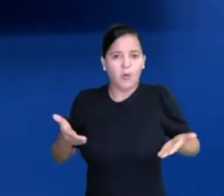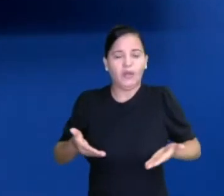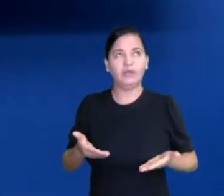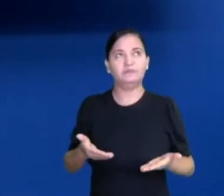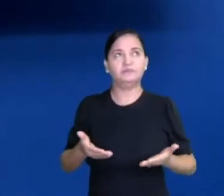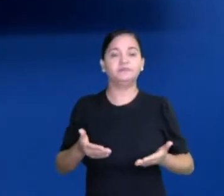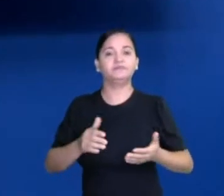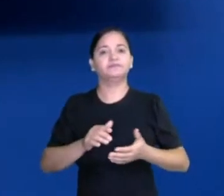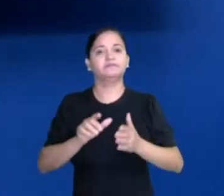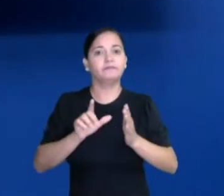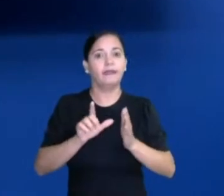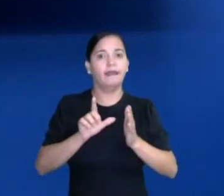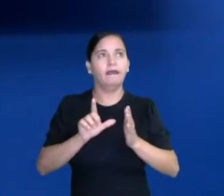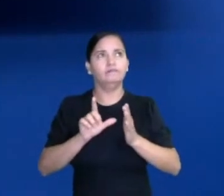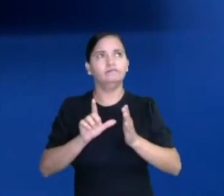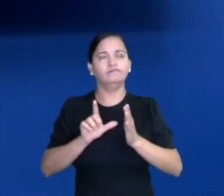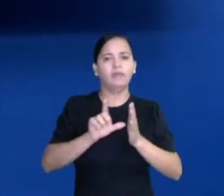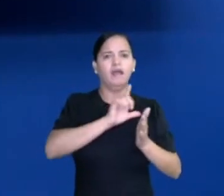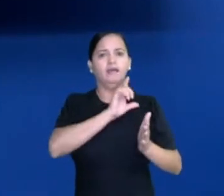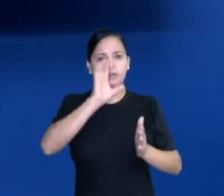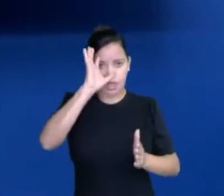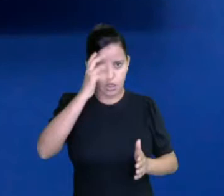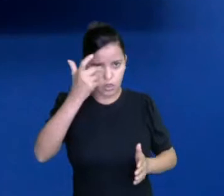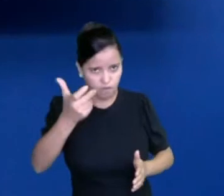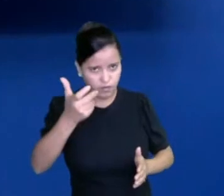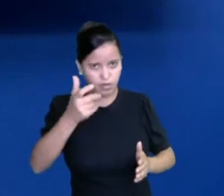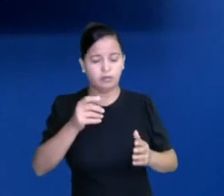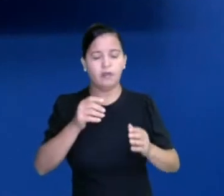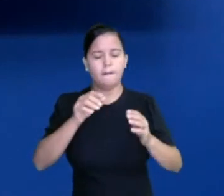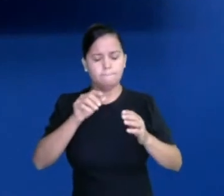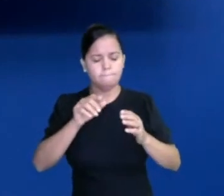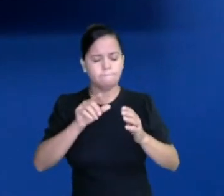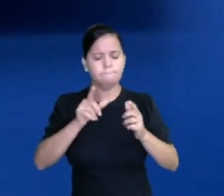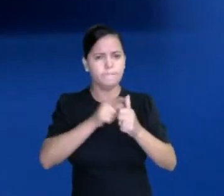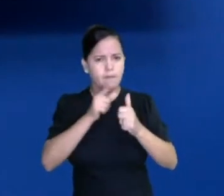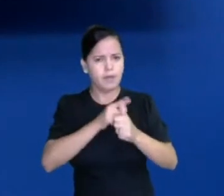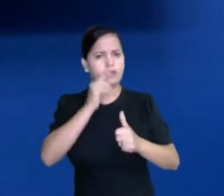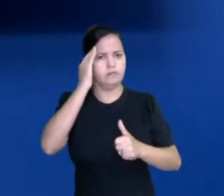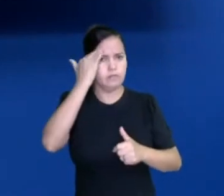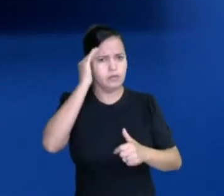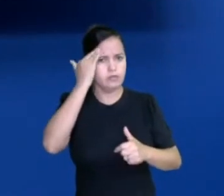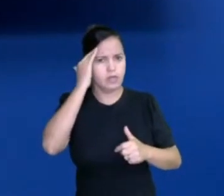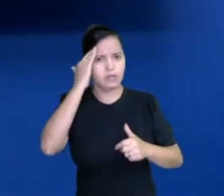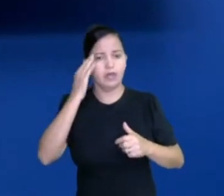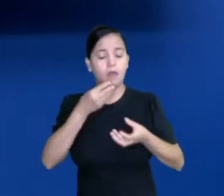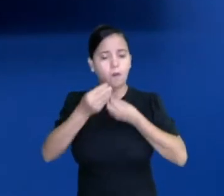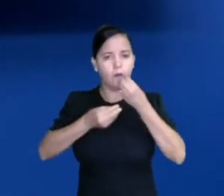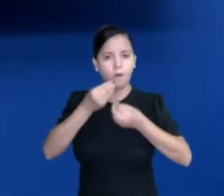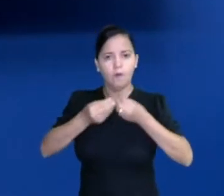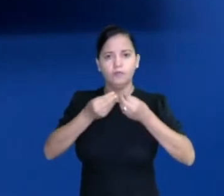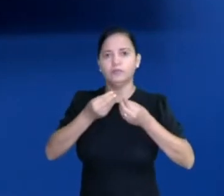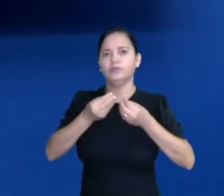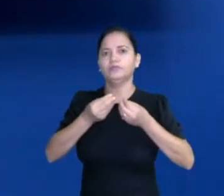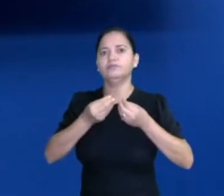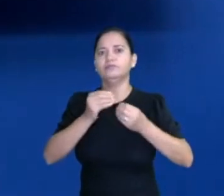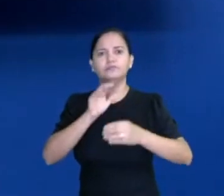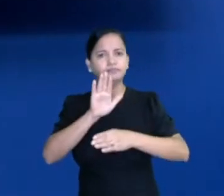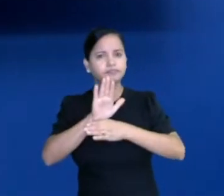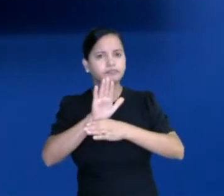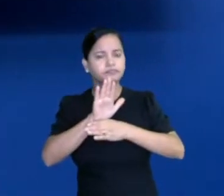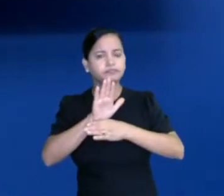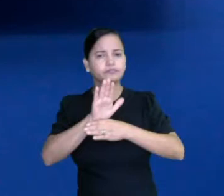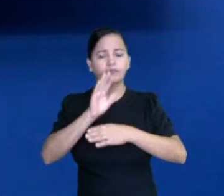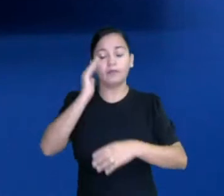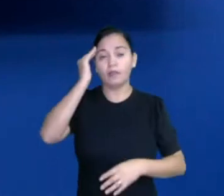né, antes de resolver o problema, eu quero que a gente entenda o que eu vou trabalhar aqui, tá? Para a